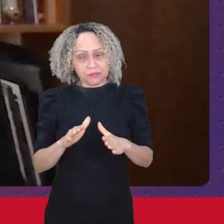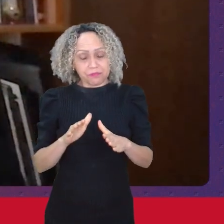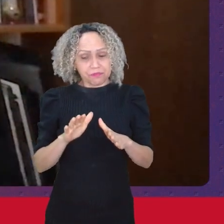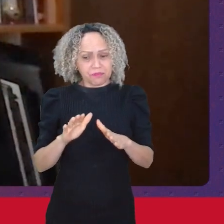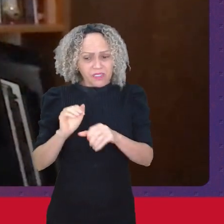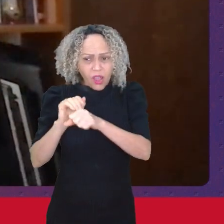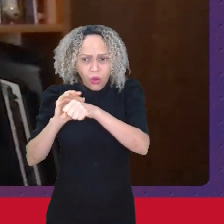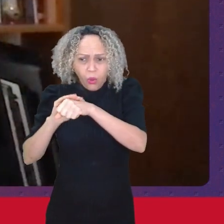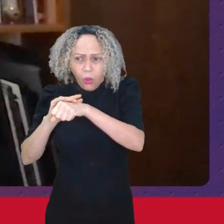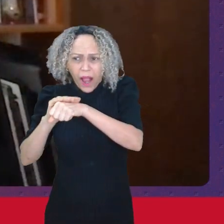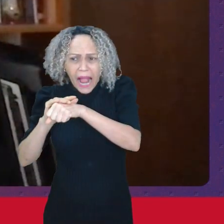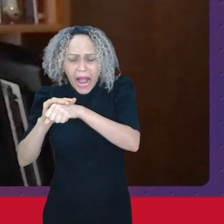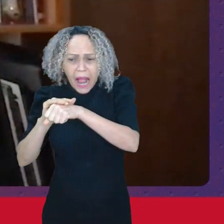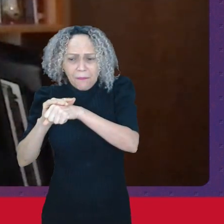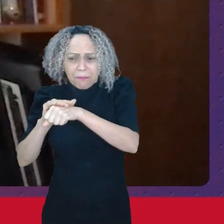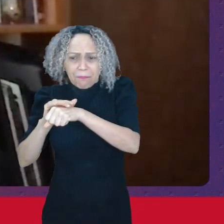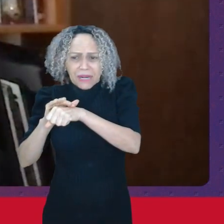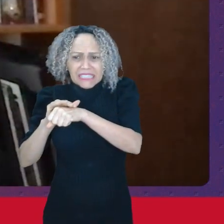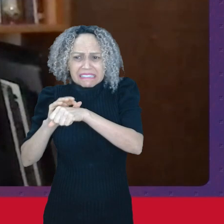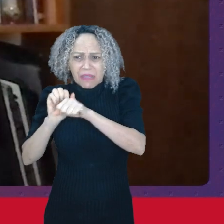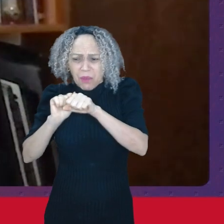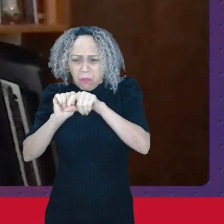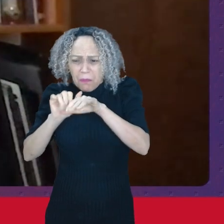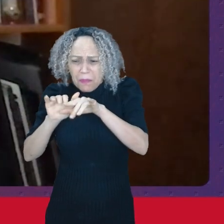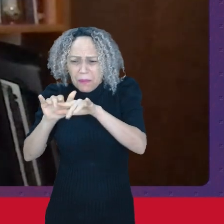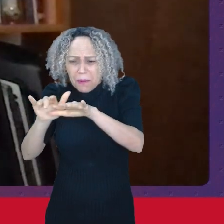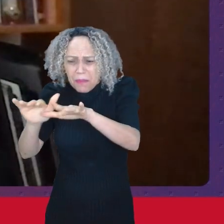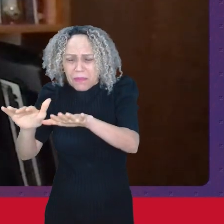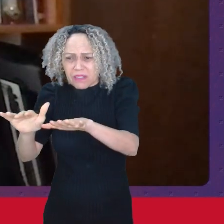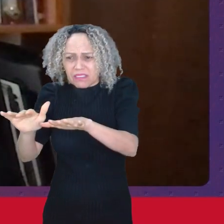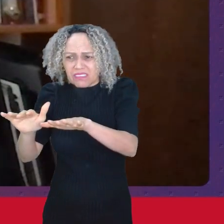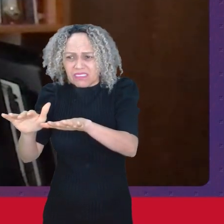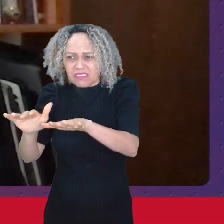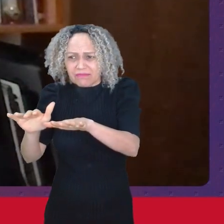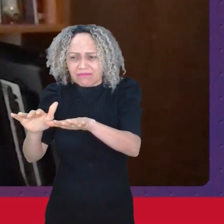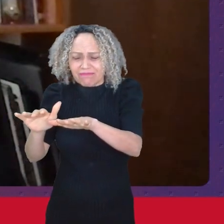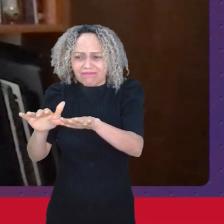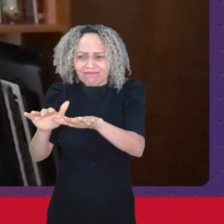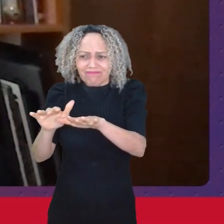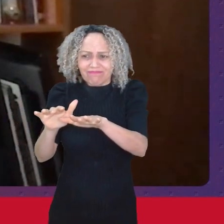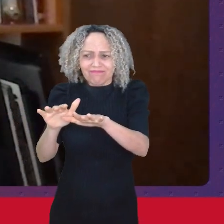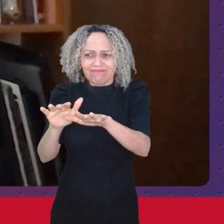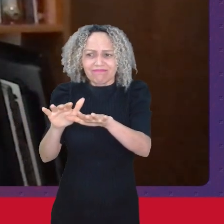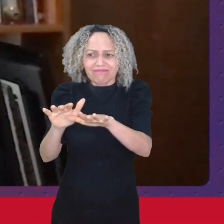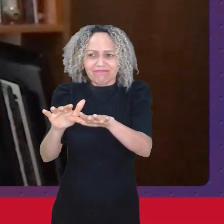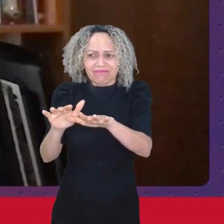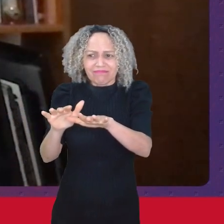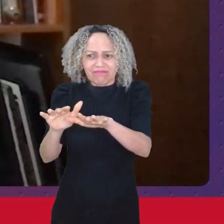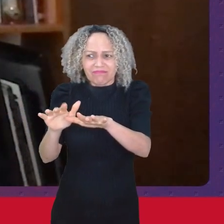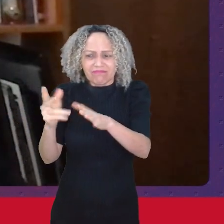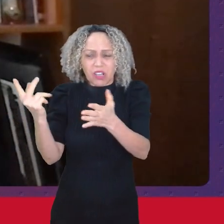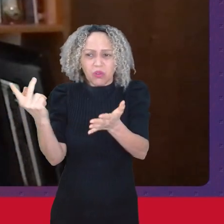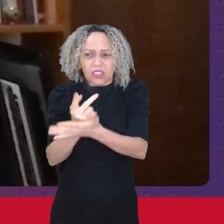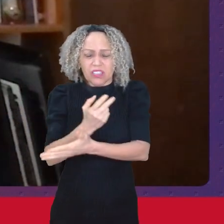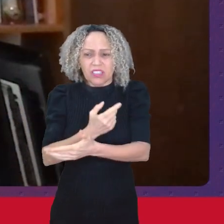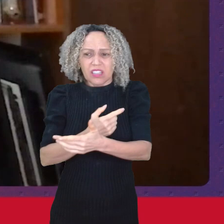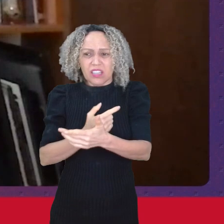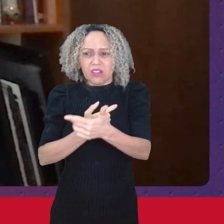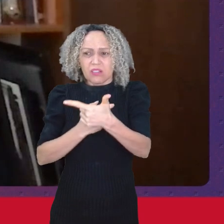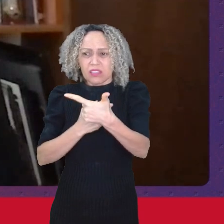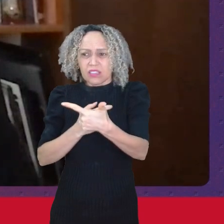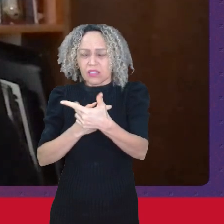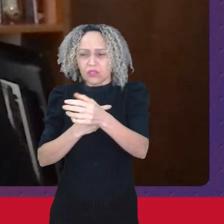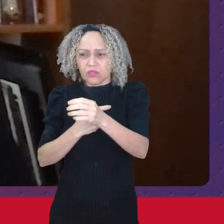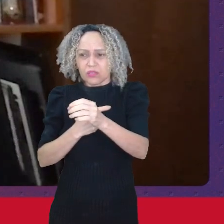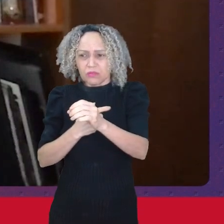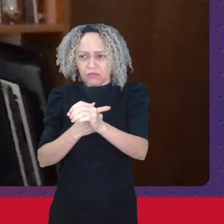pandemia. 2 anos antes da pandemia chegar ao Brasil, a população, a maioria da população já se encontrava